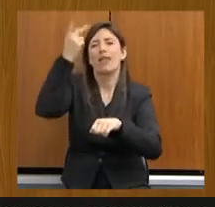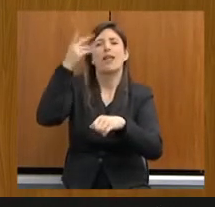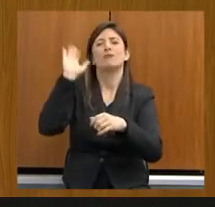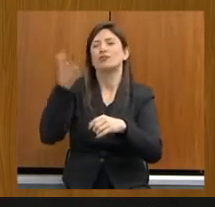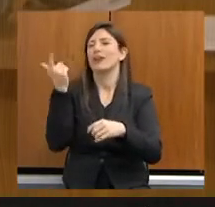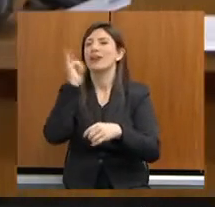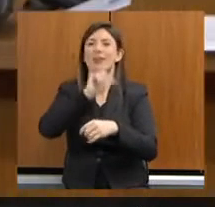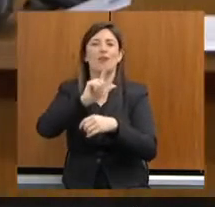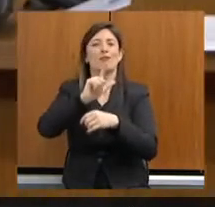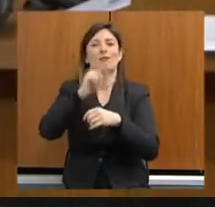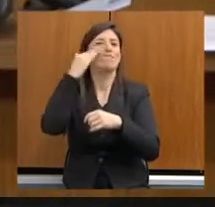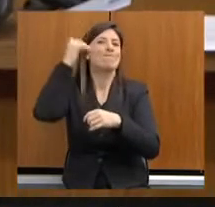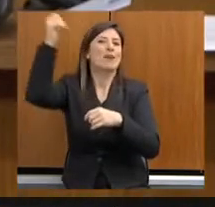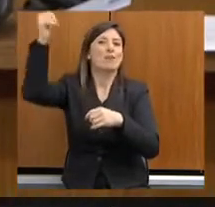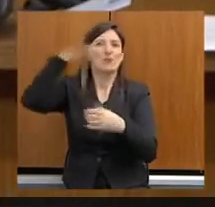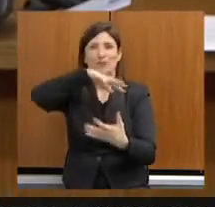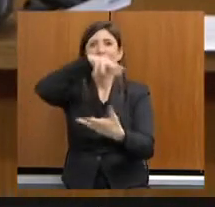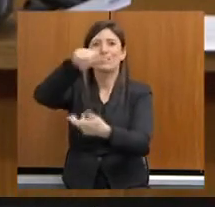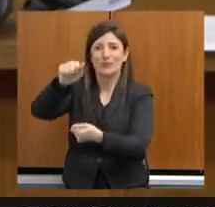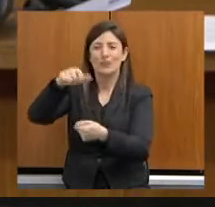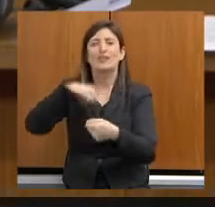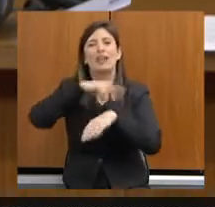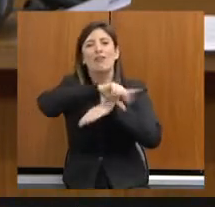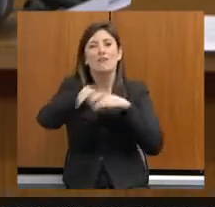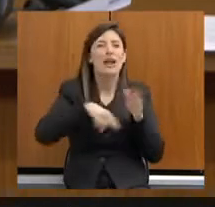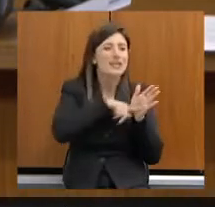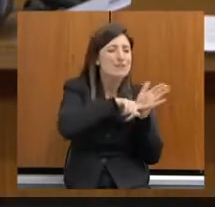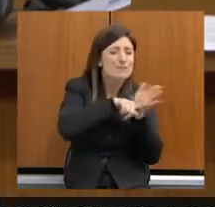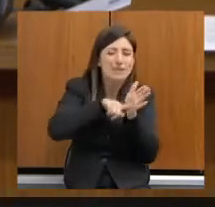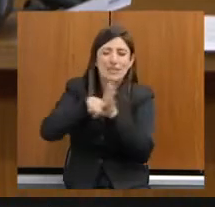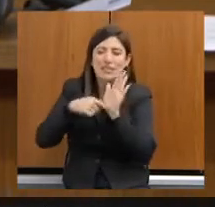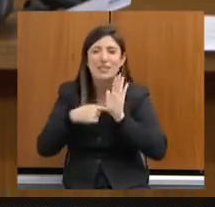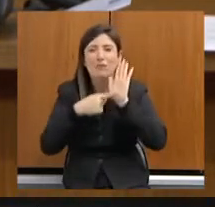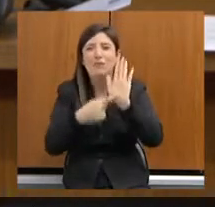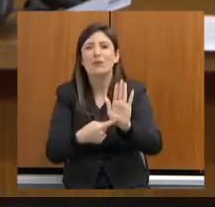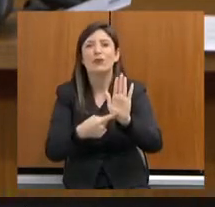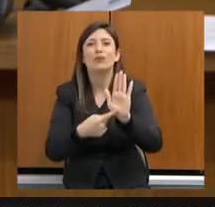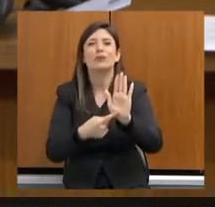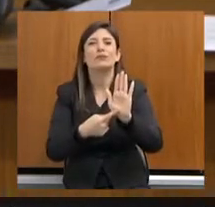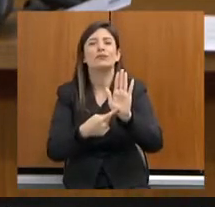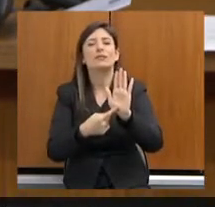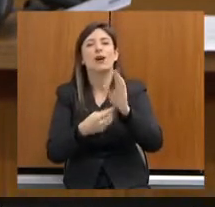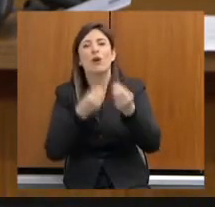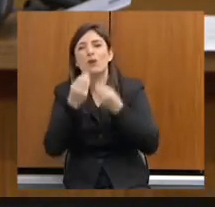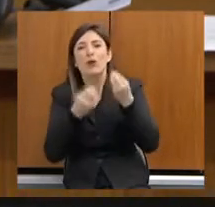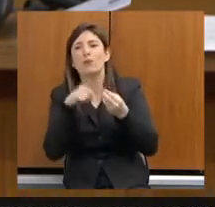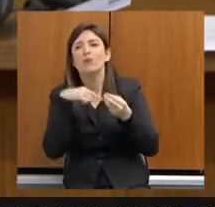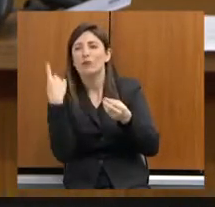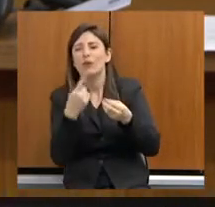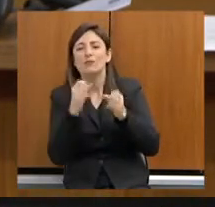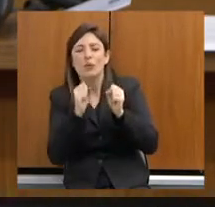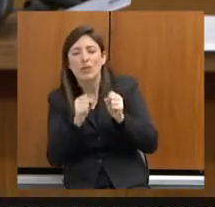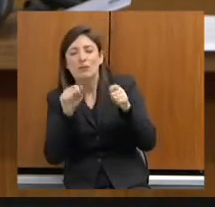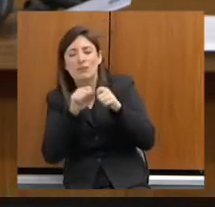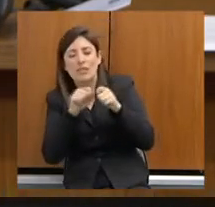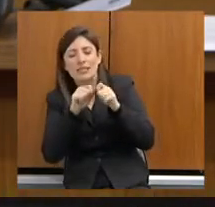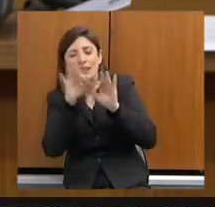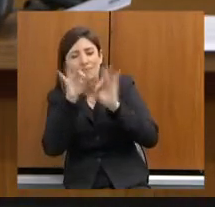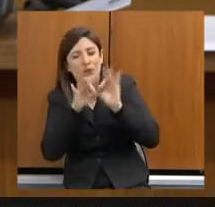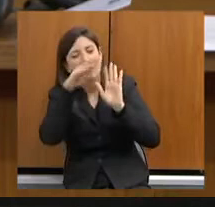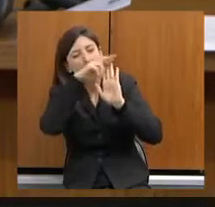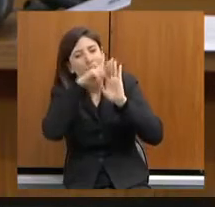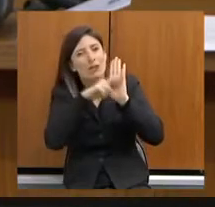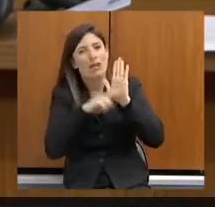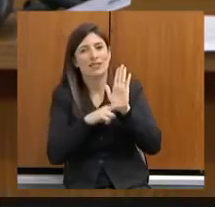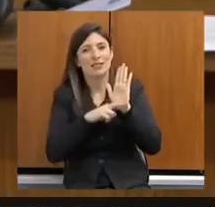pesquisas que nos mostram a Em quais condições nós podemos fazer esses regulamento então é um processo